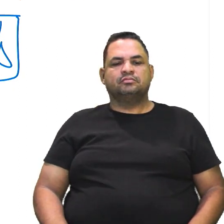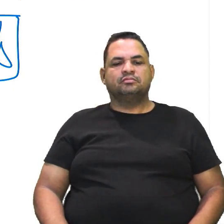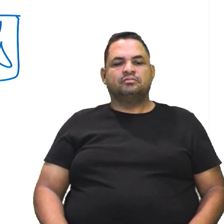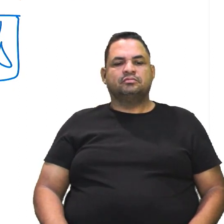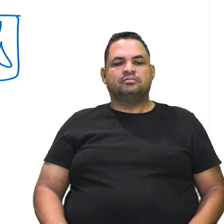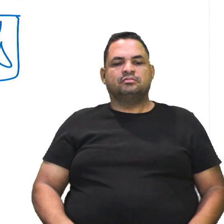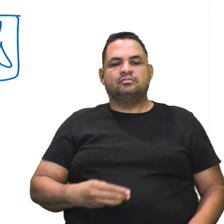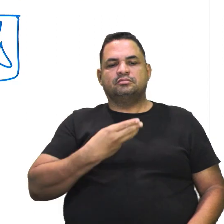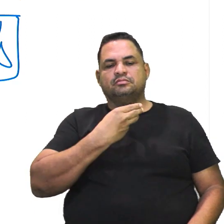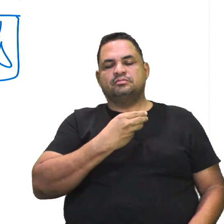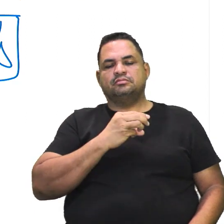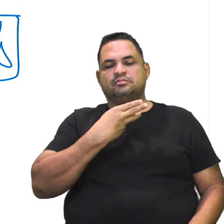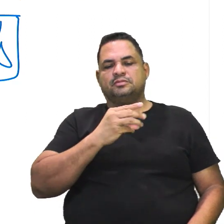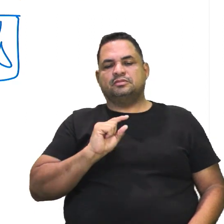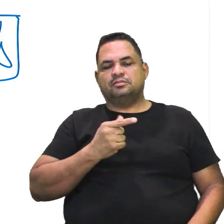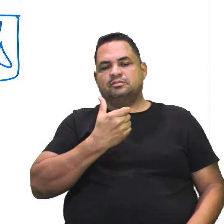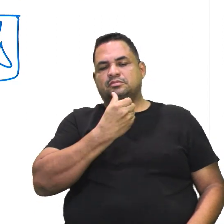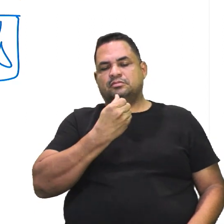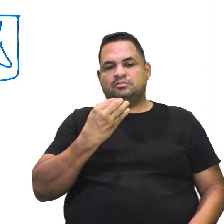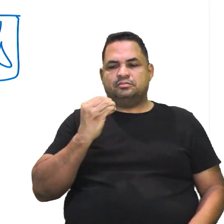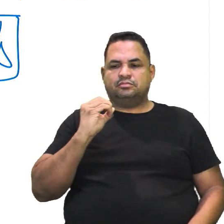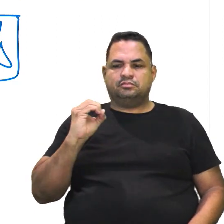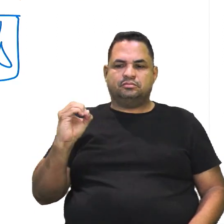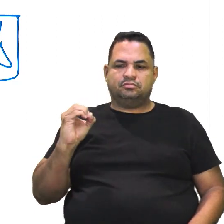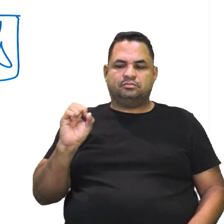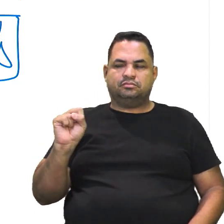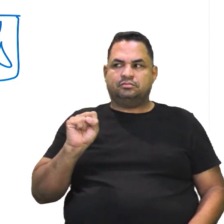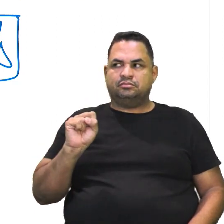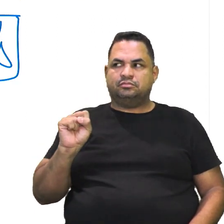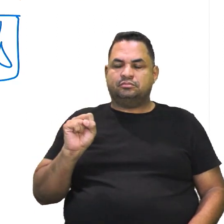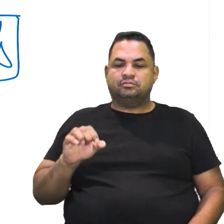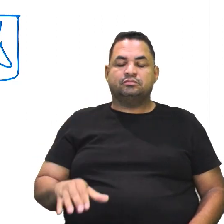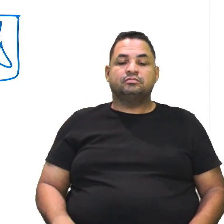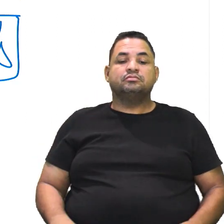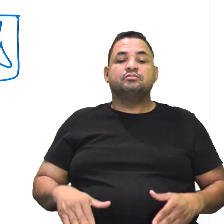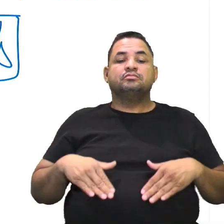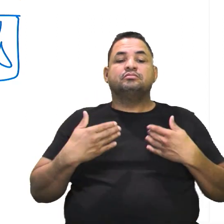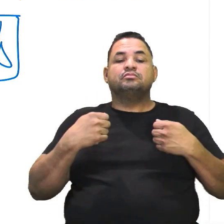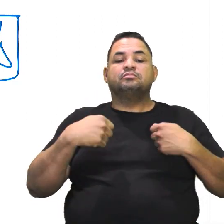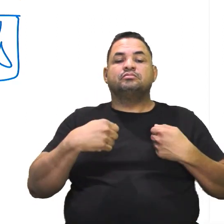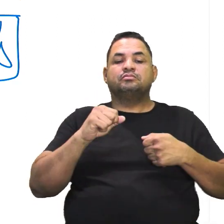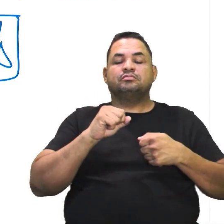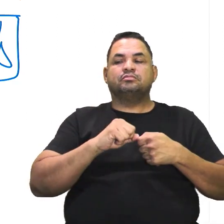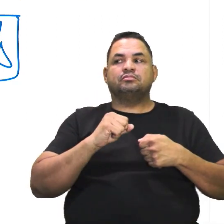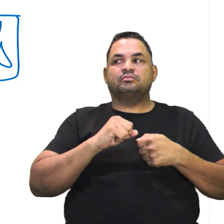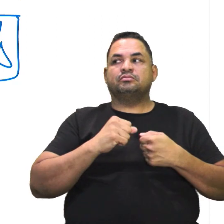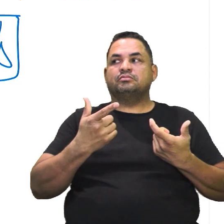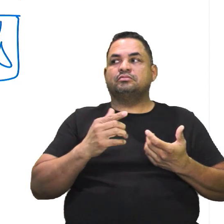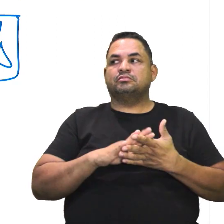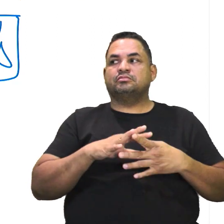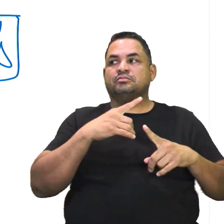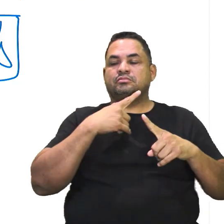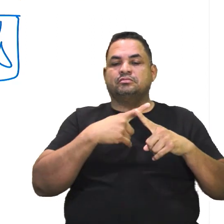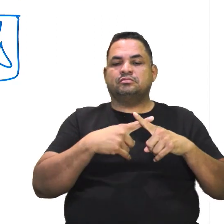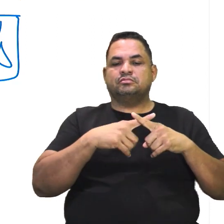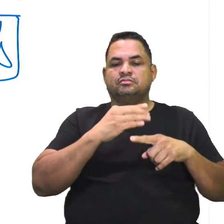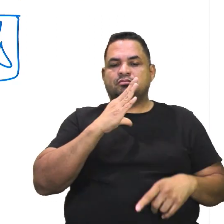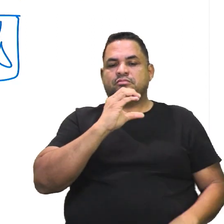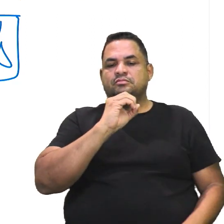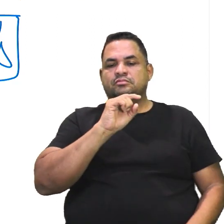2 zeros, zeros, né? zeros. Então 3.600 Segundos. né? E agora o que eu preciso fazer? Multiplicar